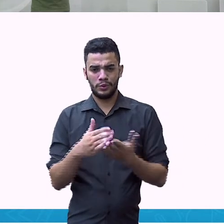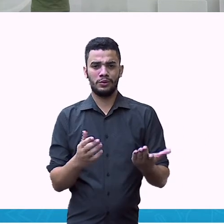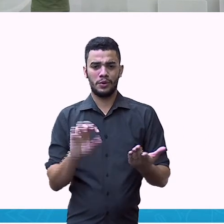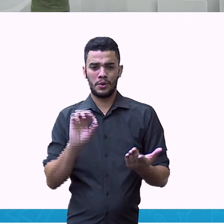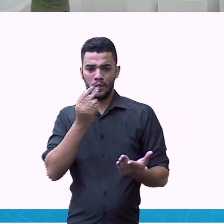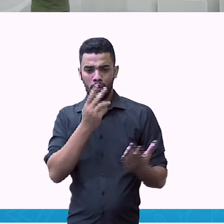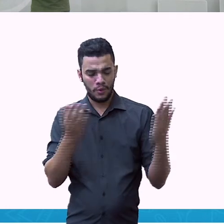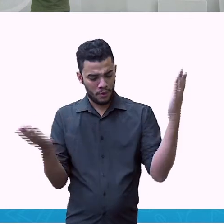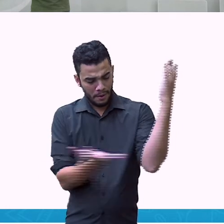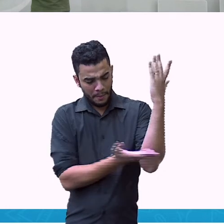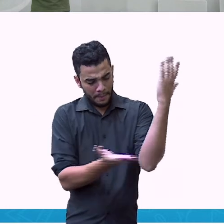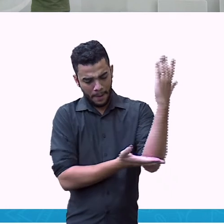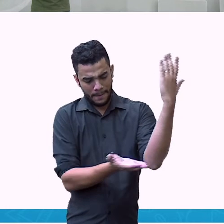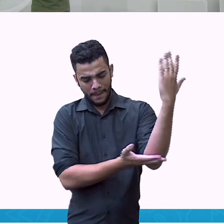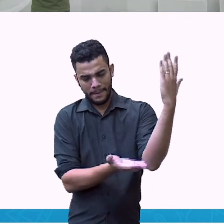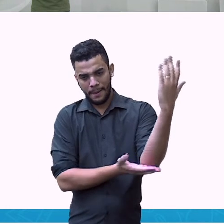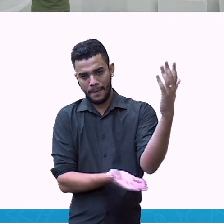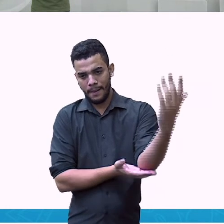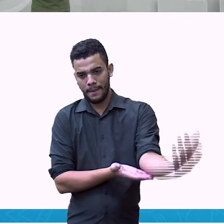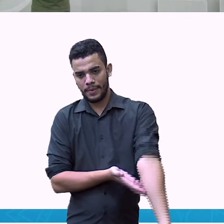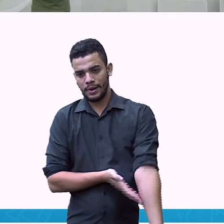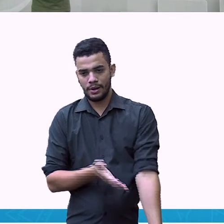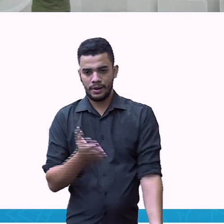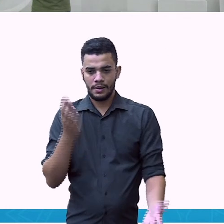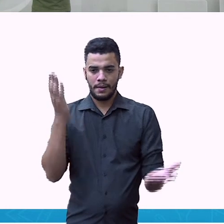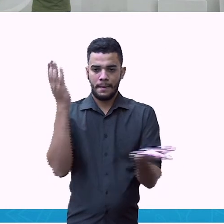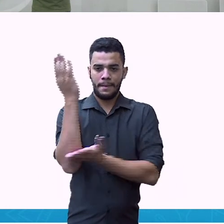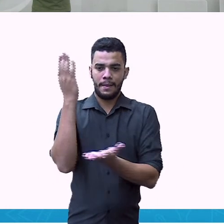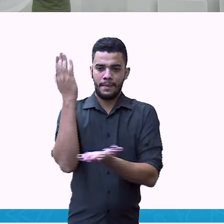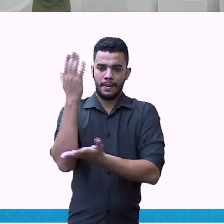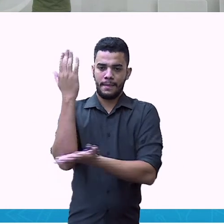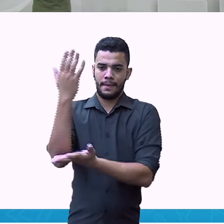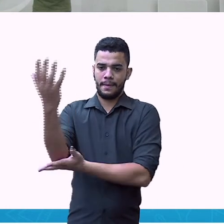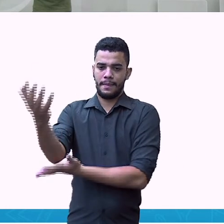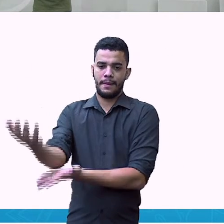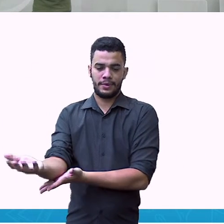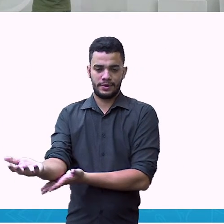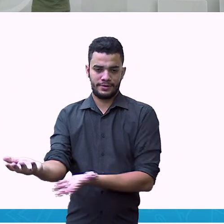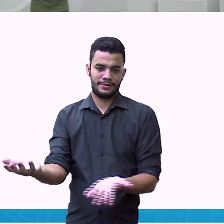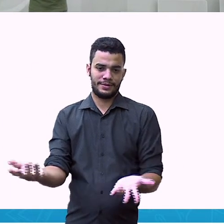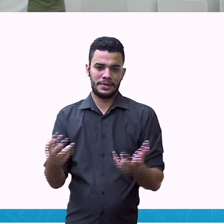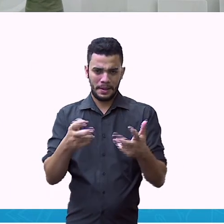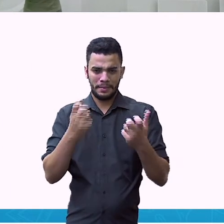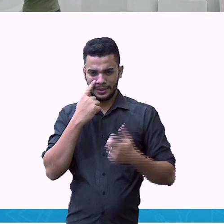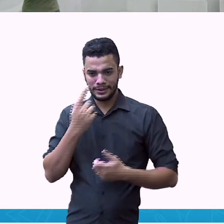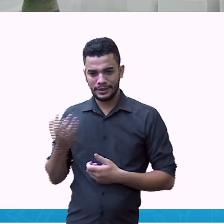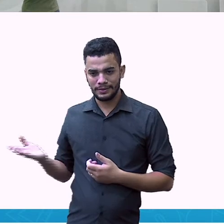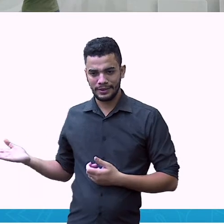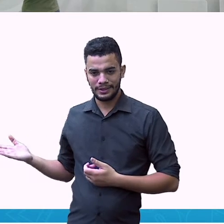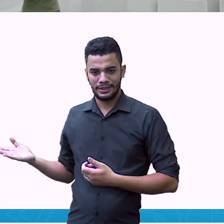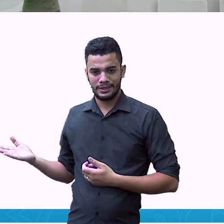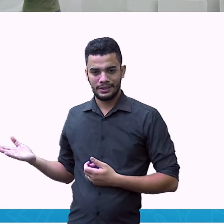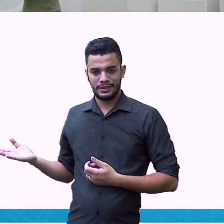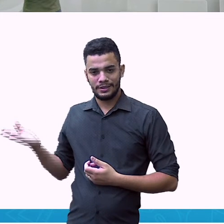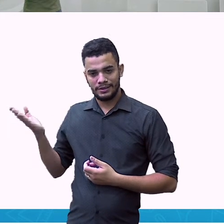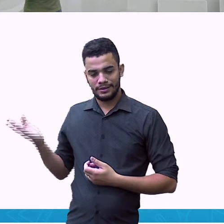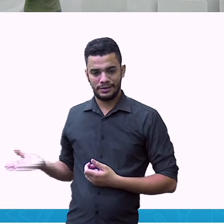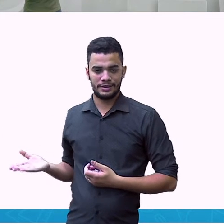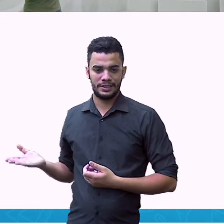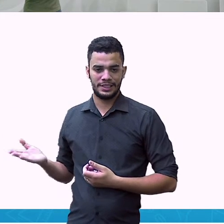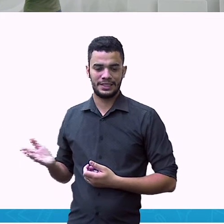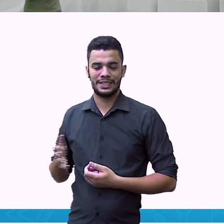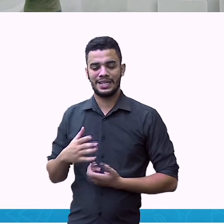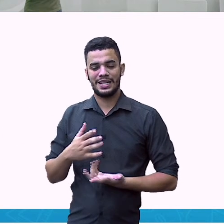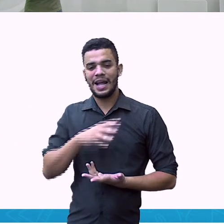agricultura, e outras ações que prejudicam o meio ambiente e trazem extinção de